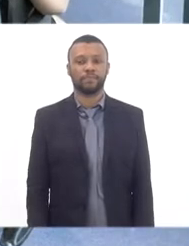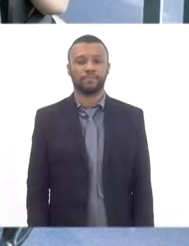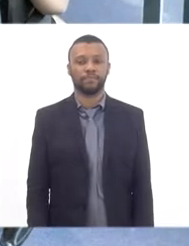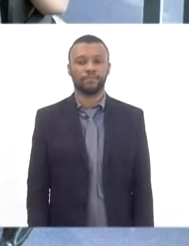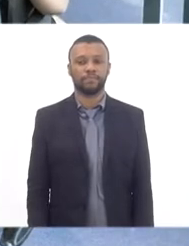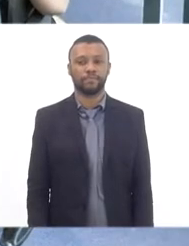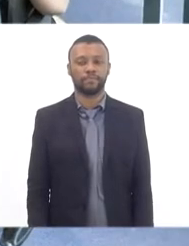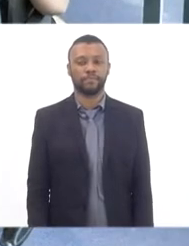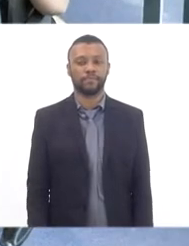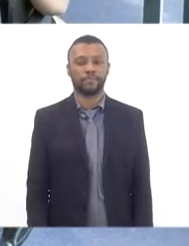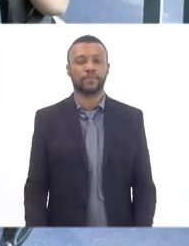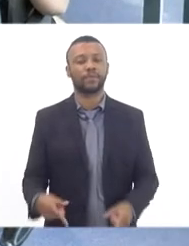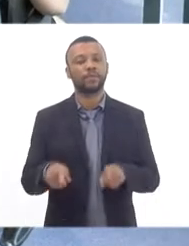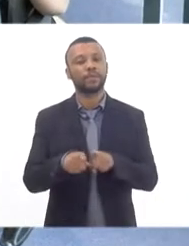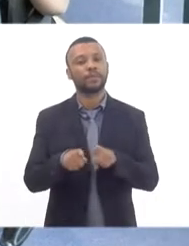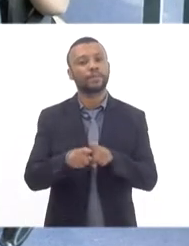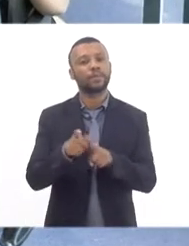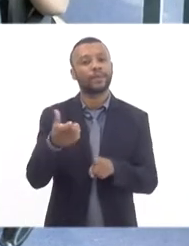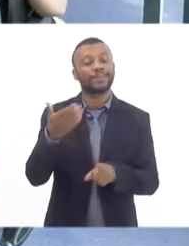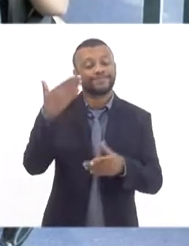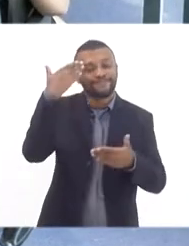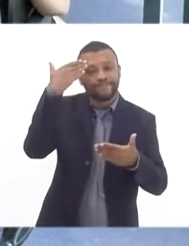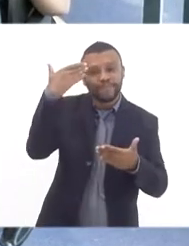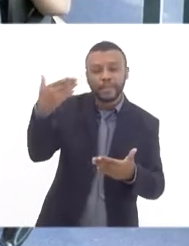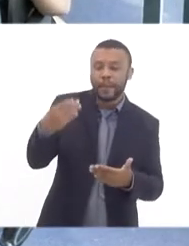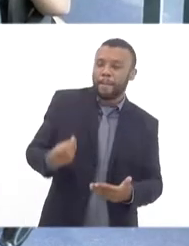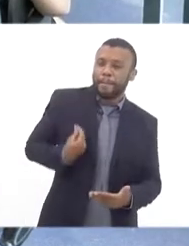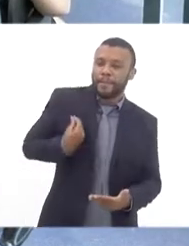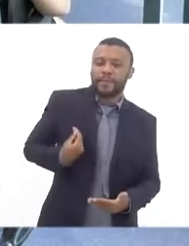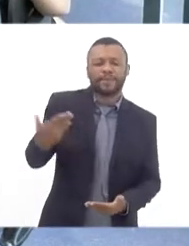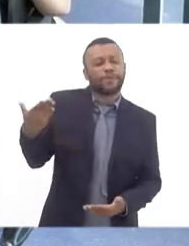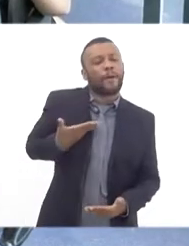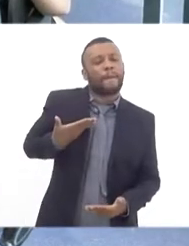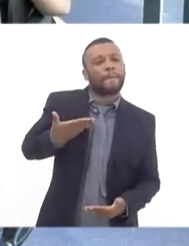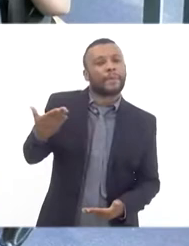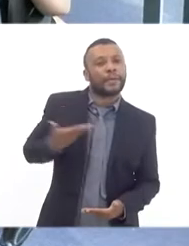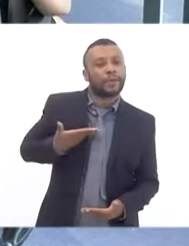Eu gostaria de agradecer a presença de um grande amigo, o